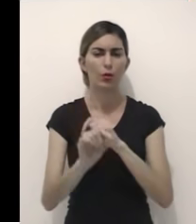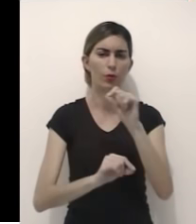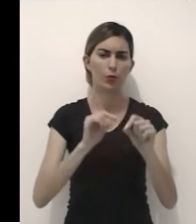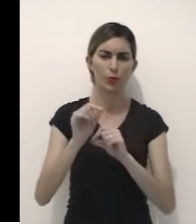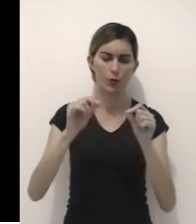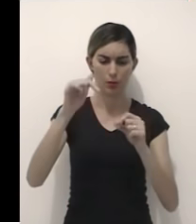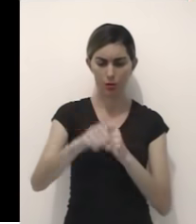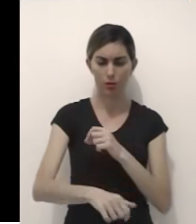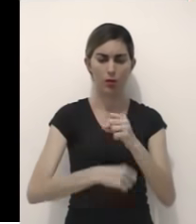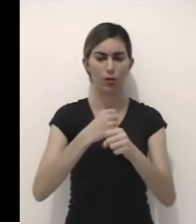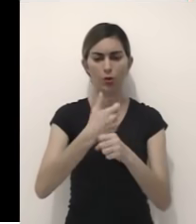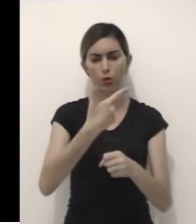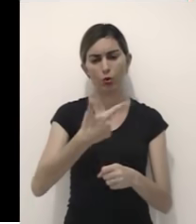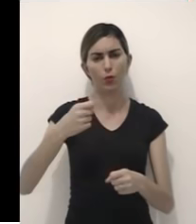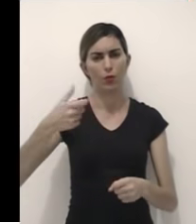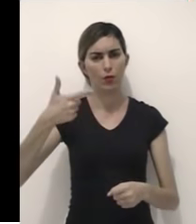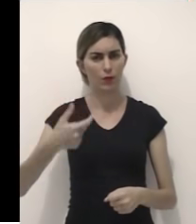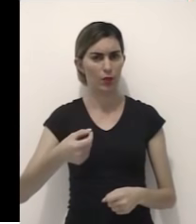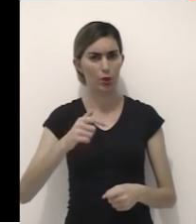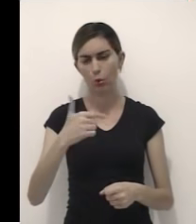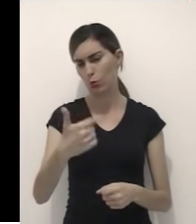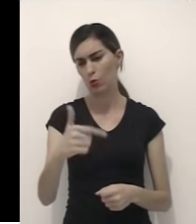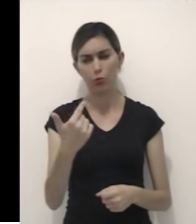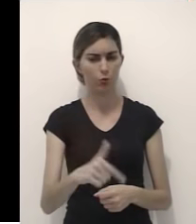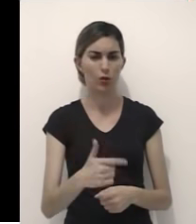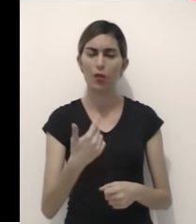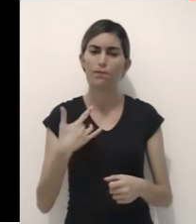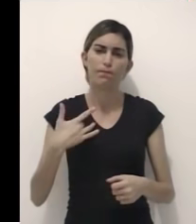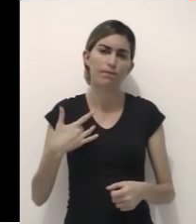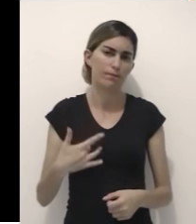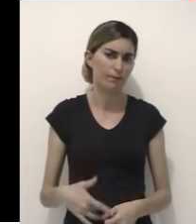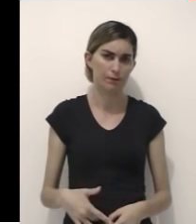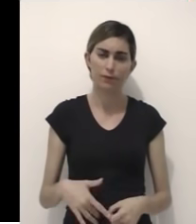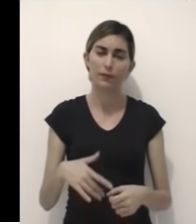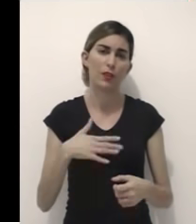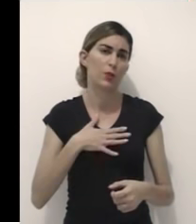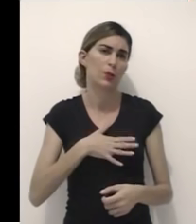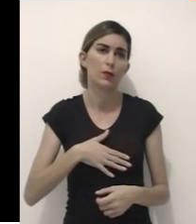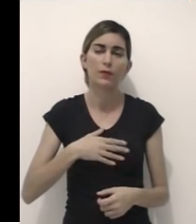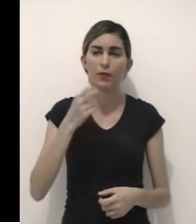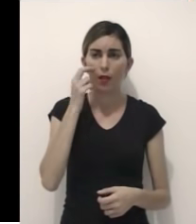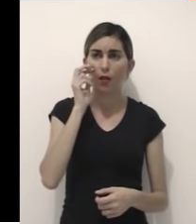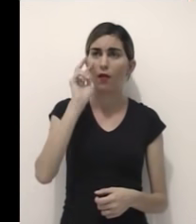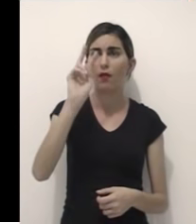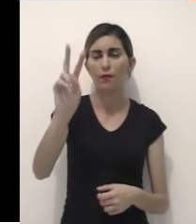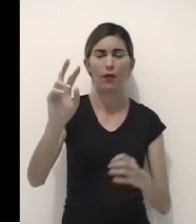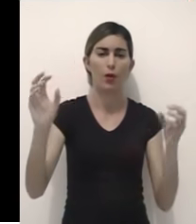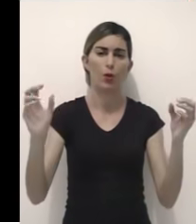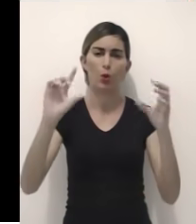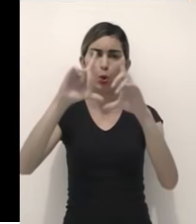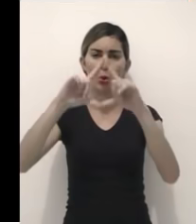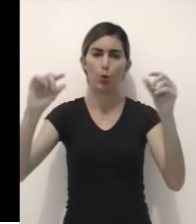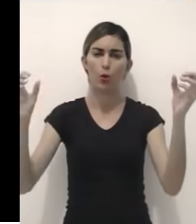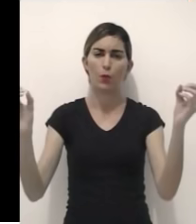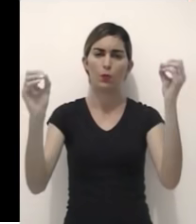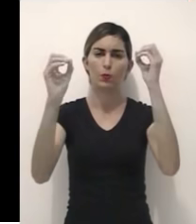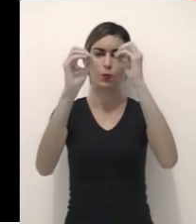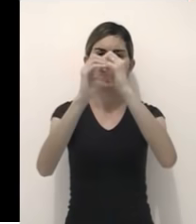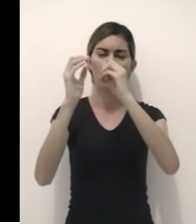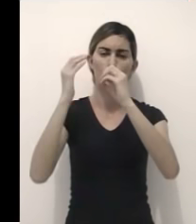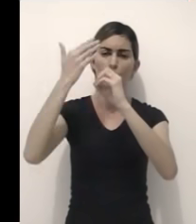tabela que nesse ano 2020 não vamos ter, infelizmente, o prazer de ver um eclipse